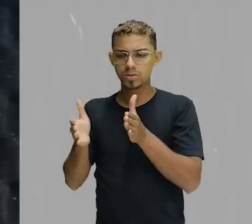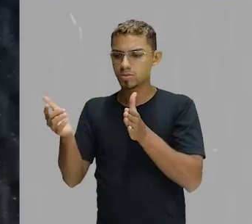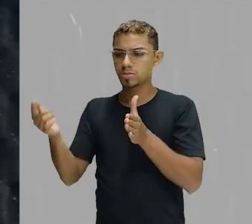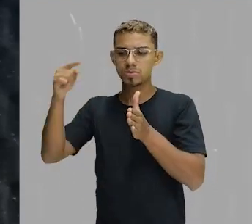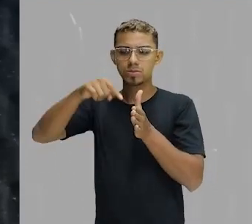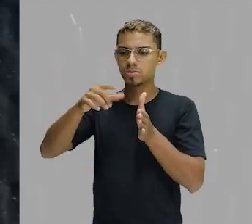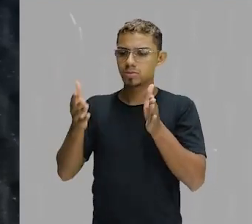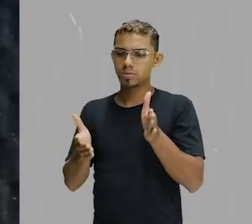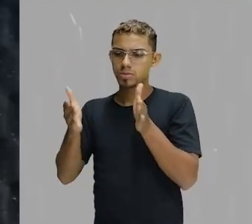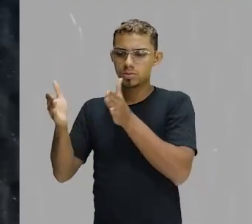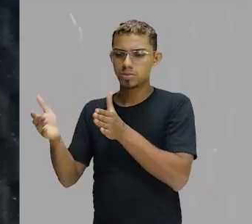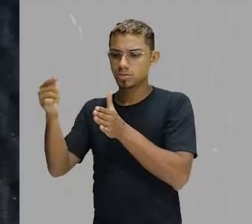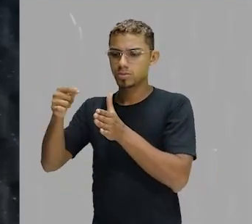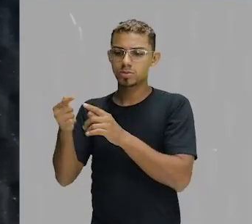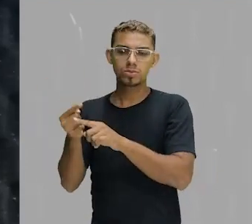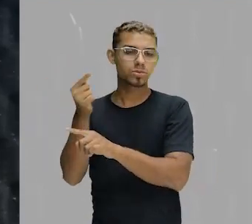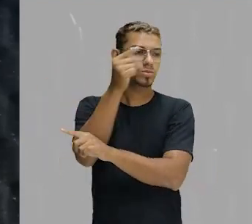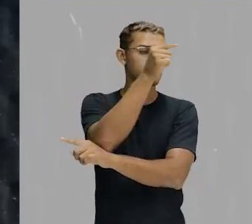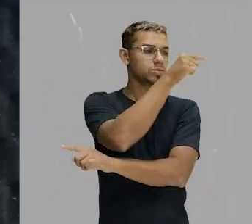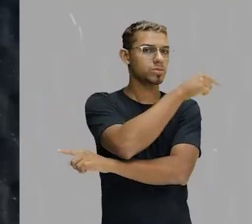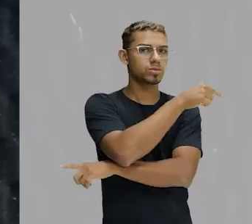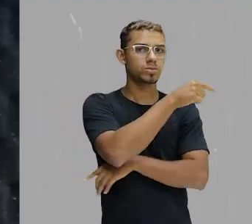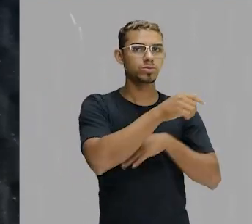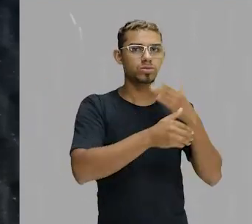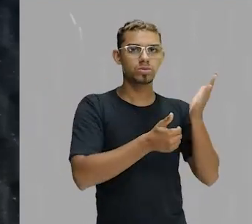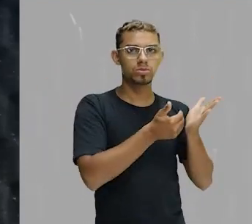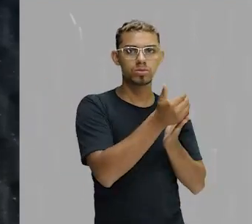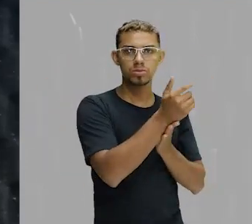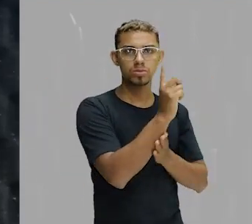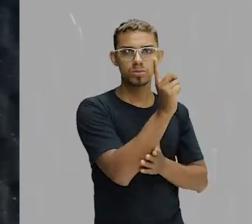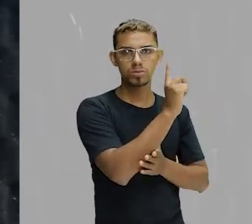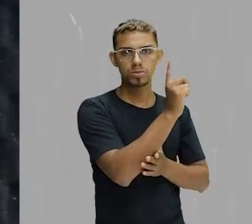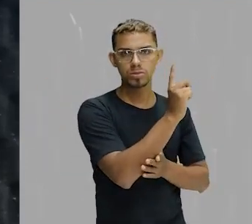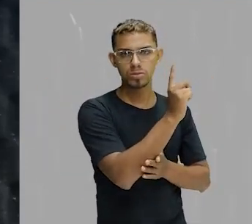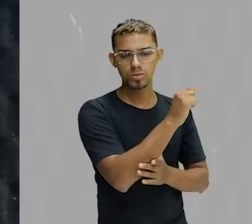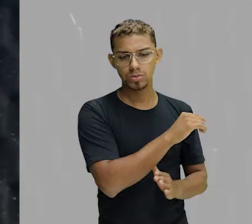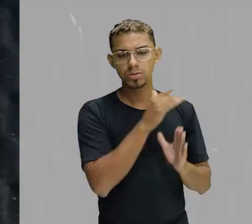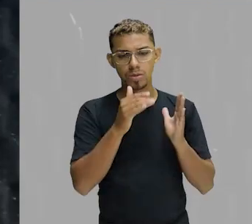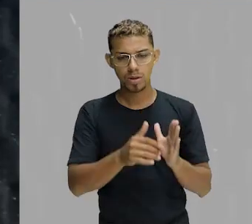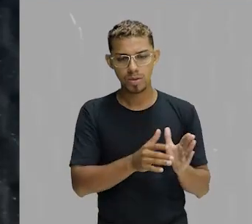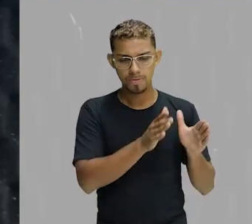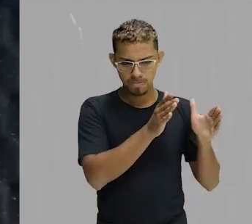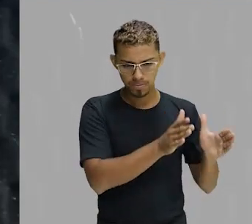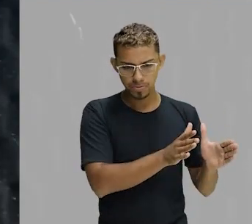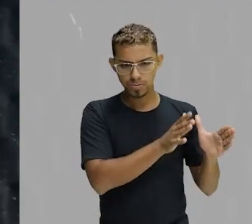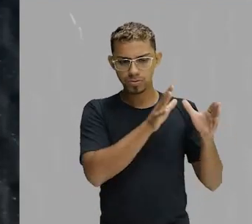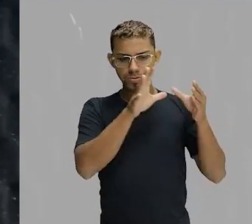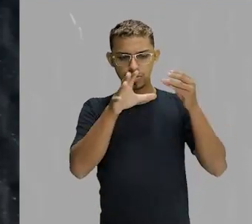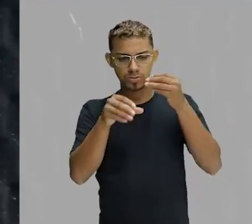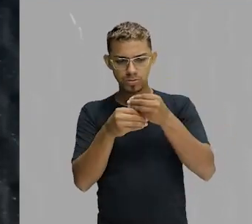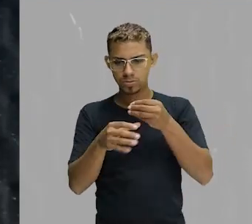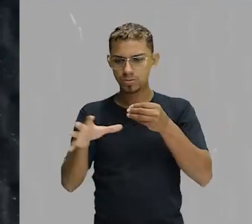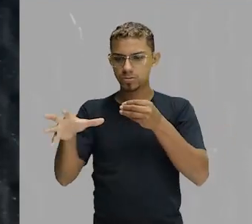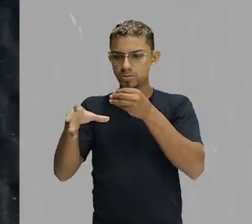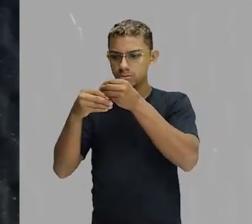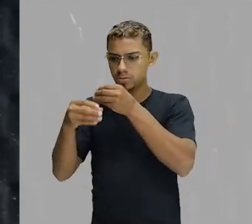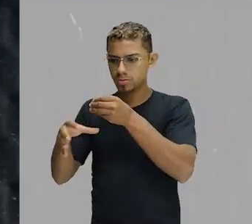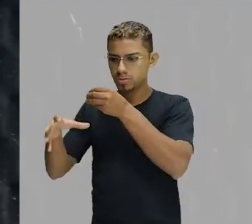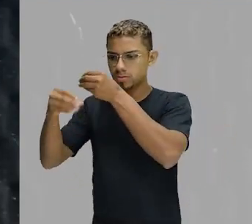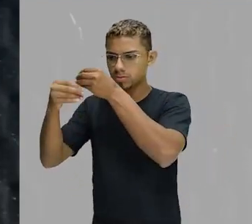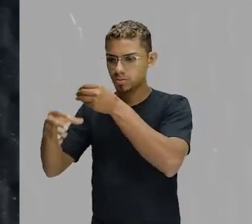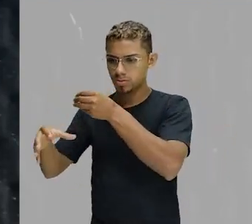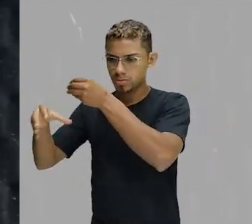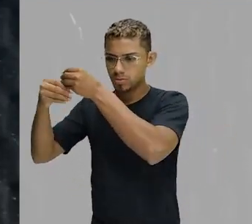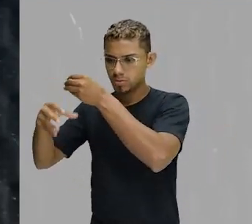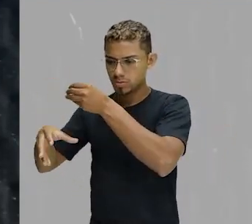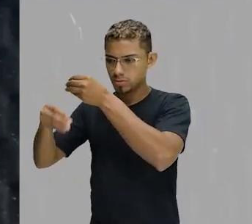tá? E não sobre o valor inicial que foi colocado lá, tá? Por isso, é capitalização acumulada. Todo o